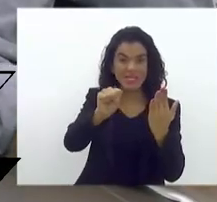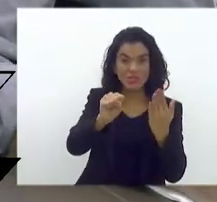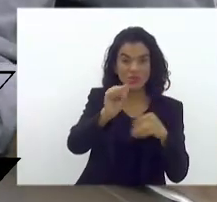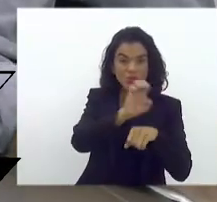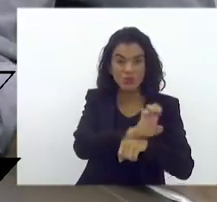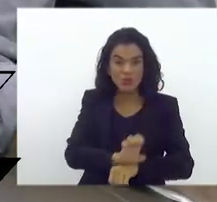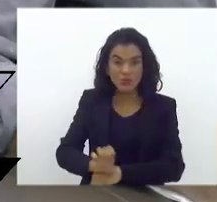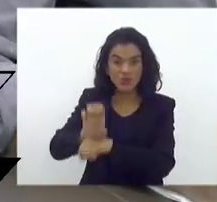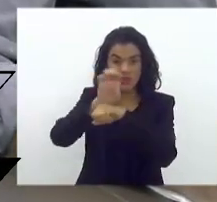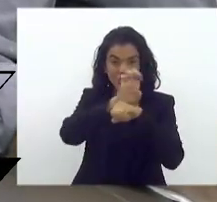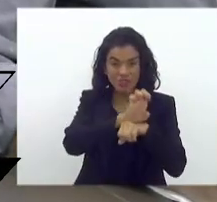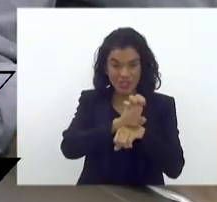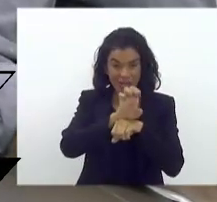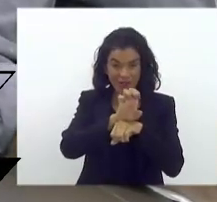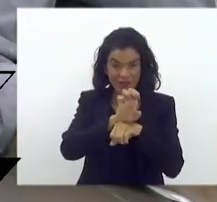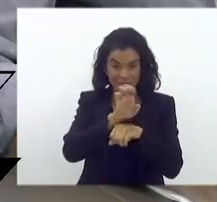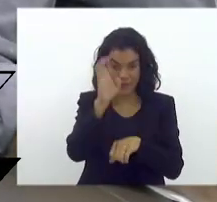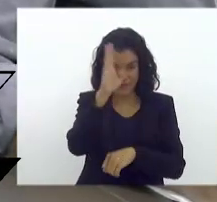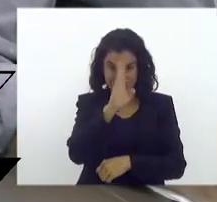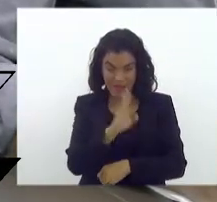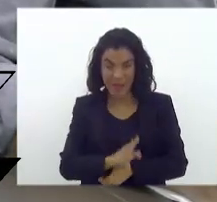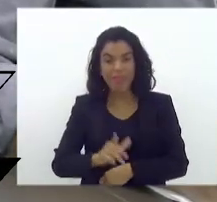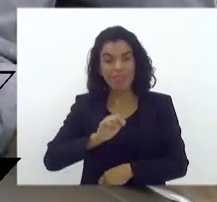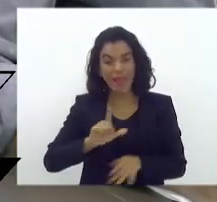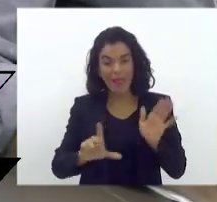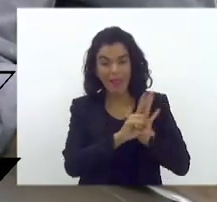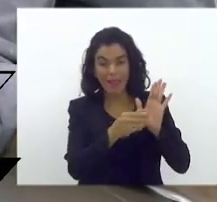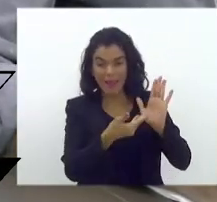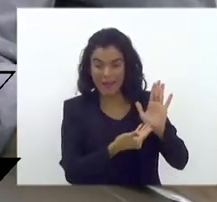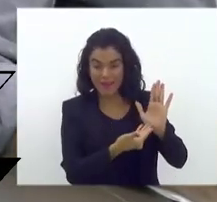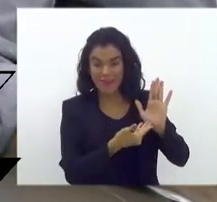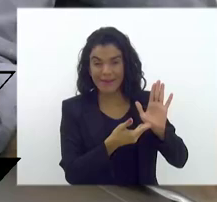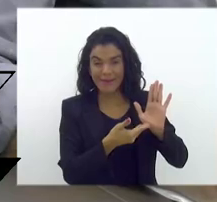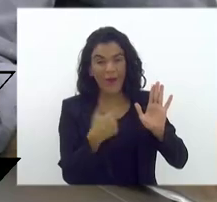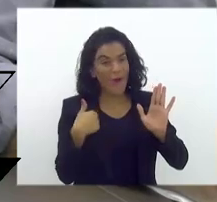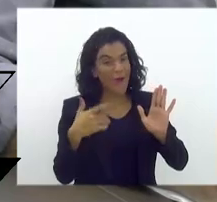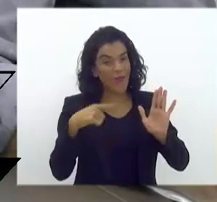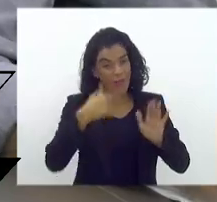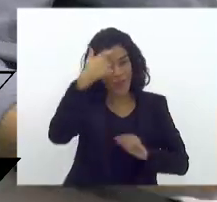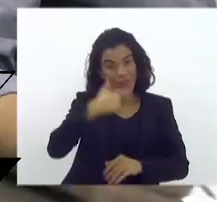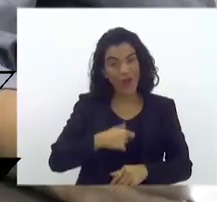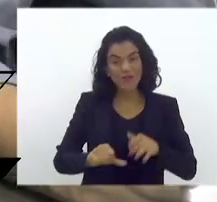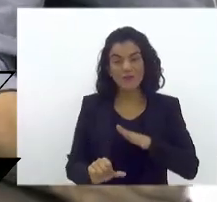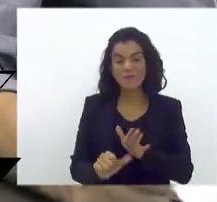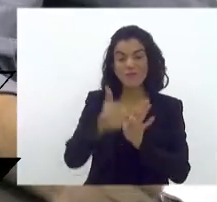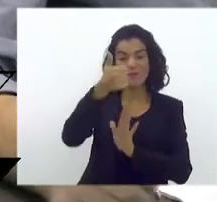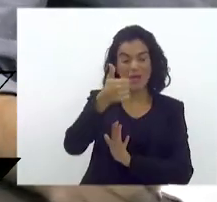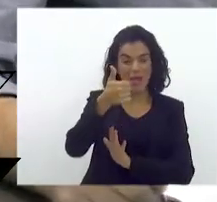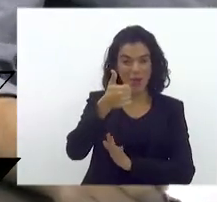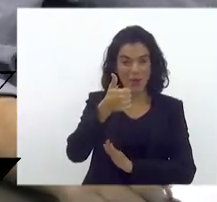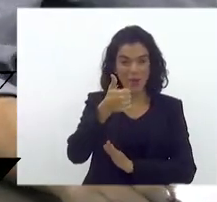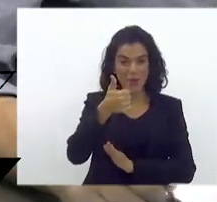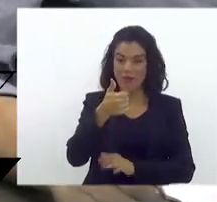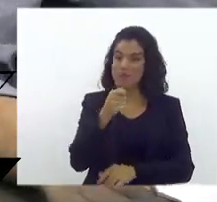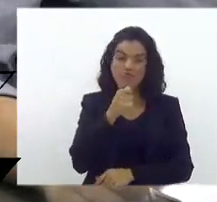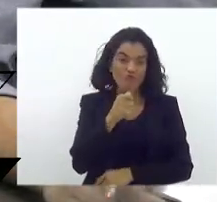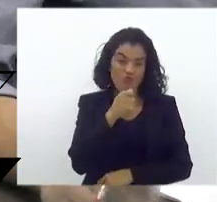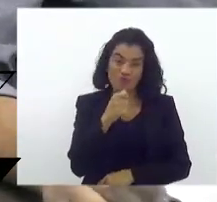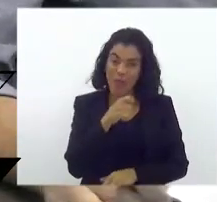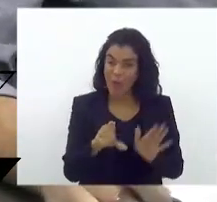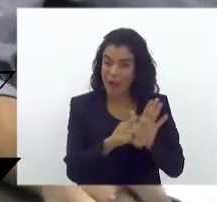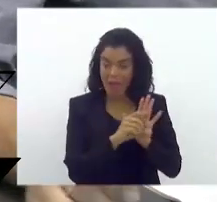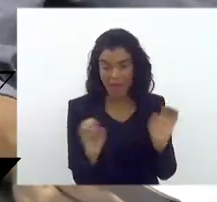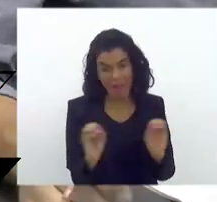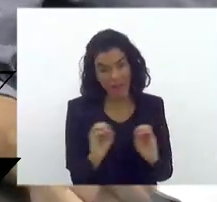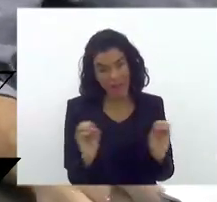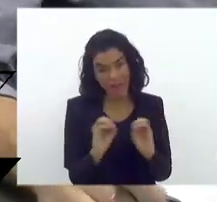estados da federação têm essa lei. Então, nós que fomos pioneiros na lei... Ainda não temos. Ainda não temos. Então,